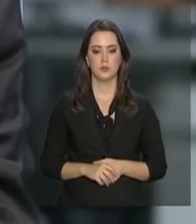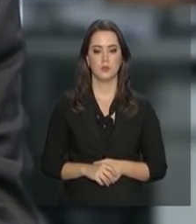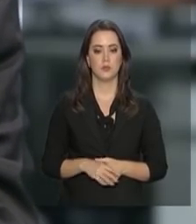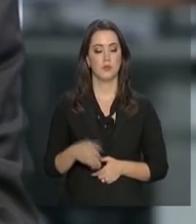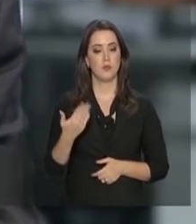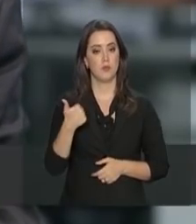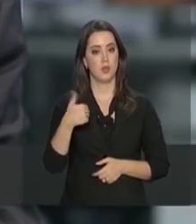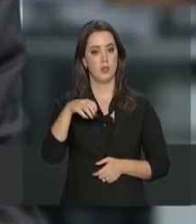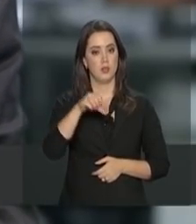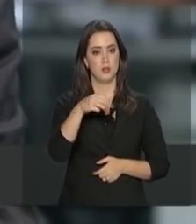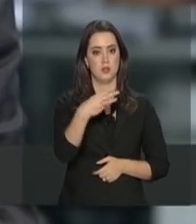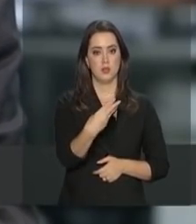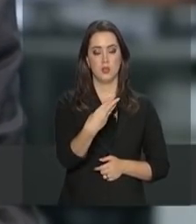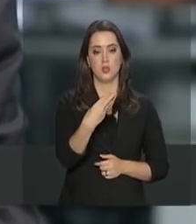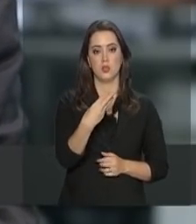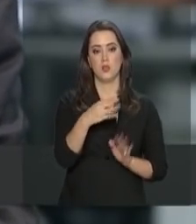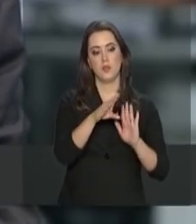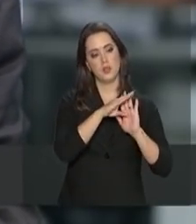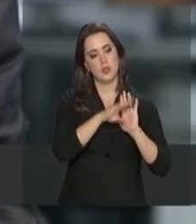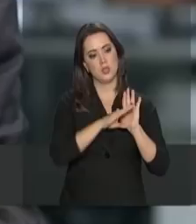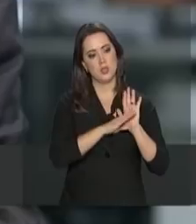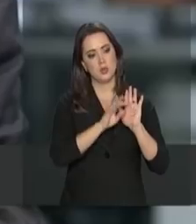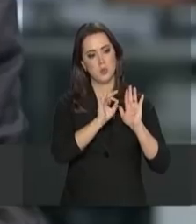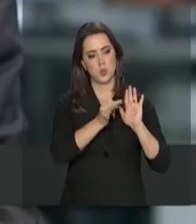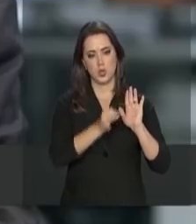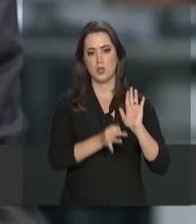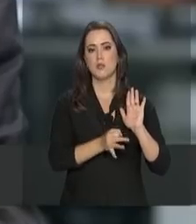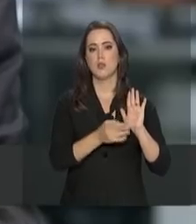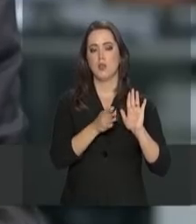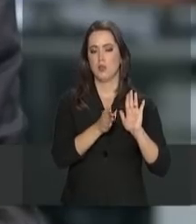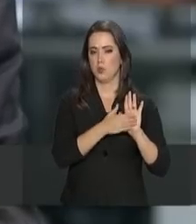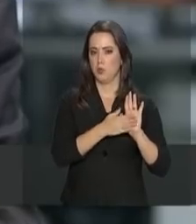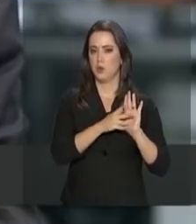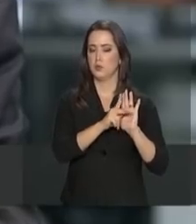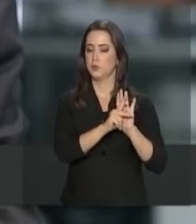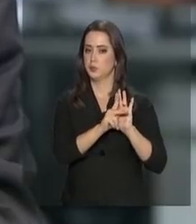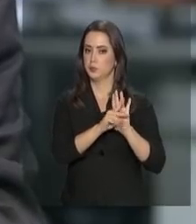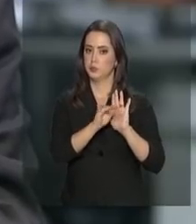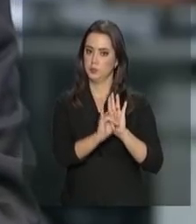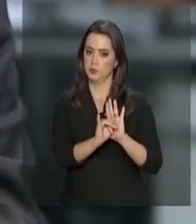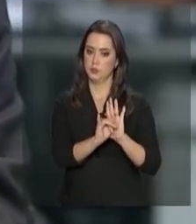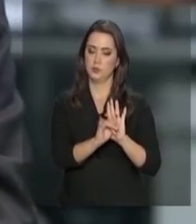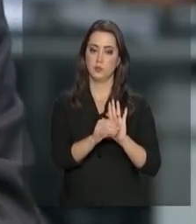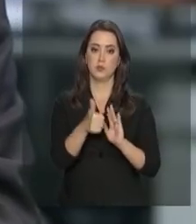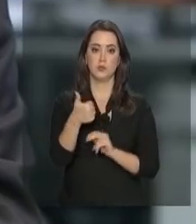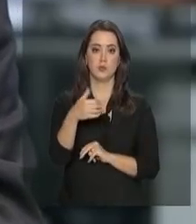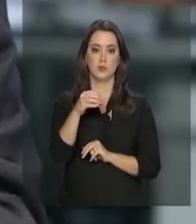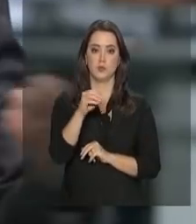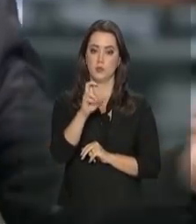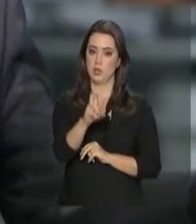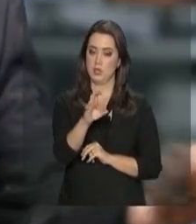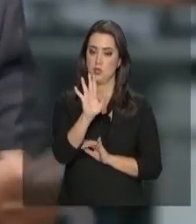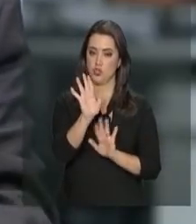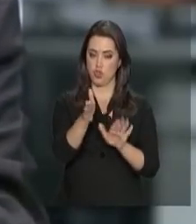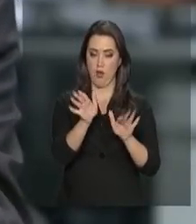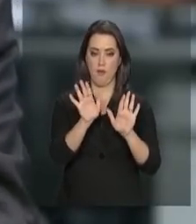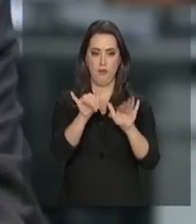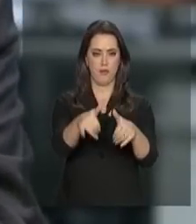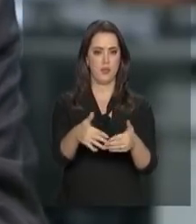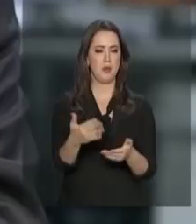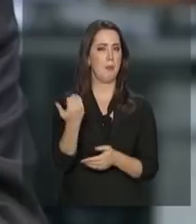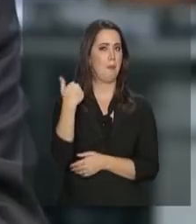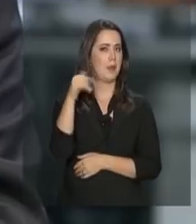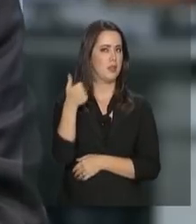193 projetos qualificados pela tpi que o programa de parceria de investimento 105 foram concluídos mais uns